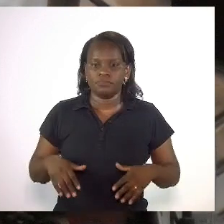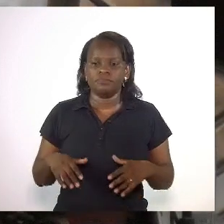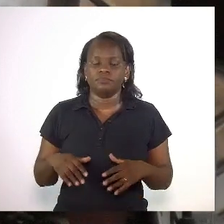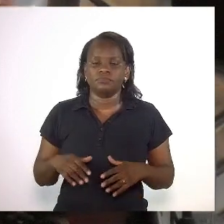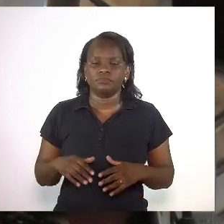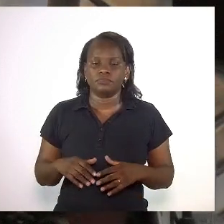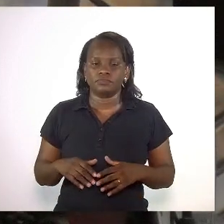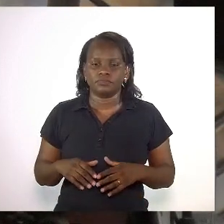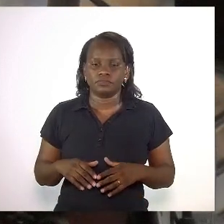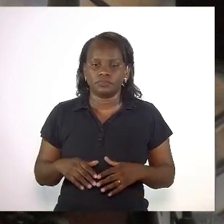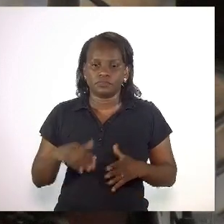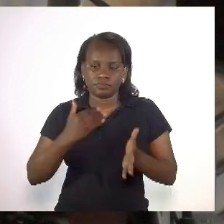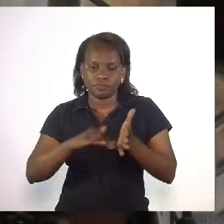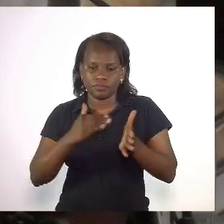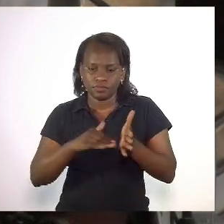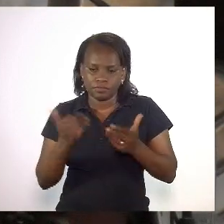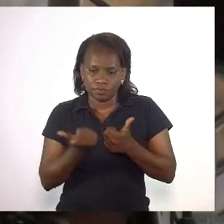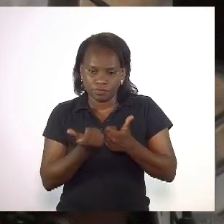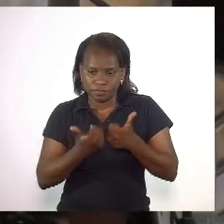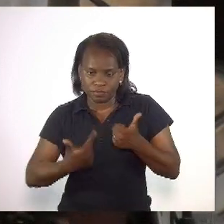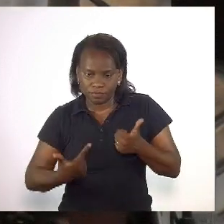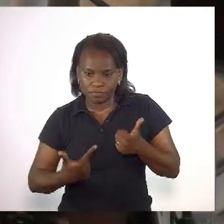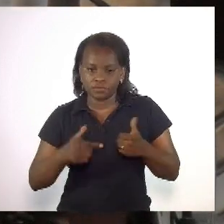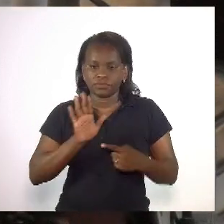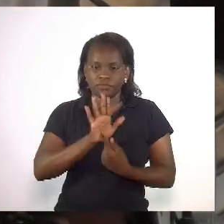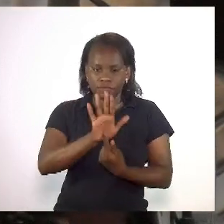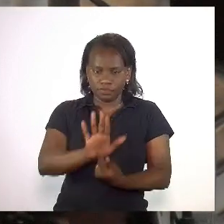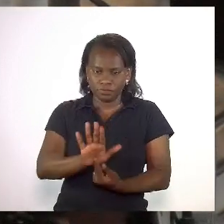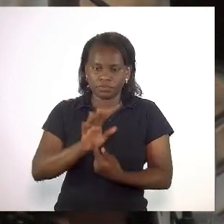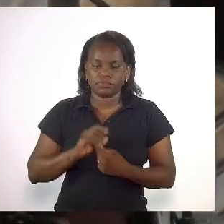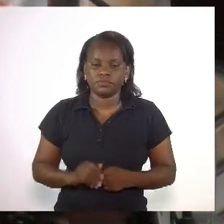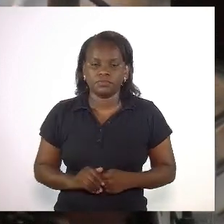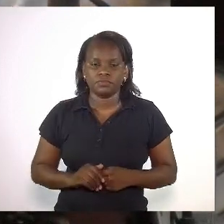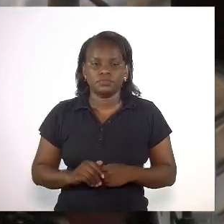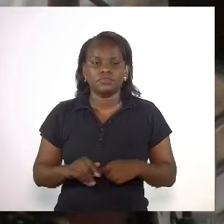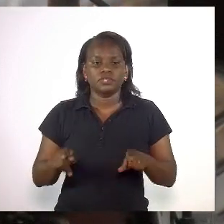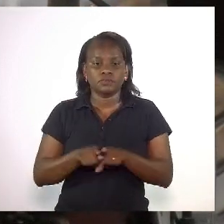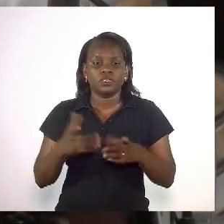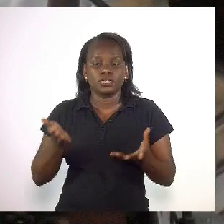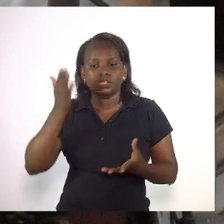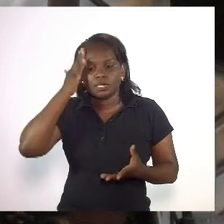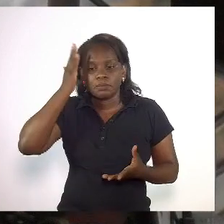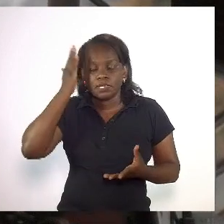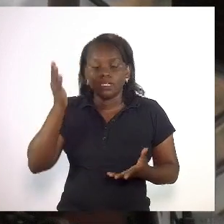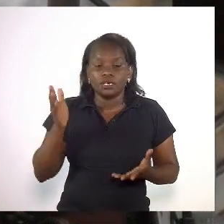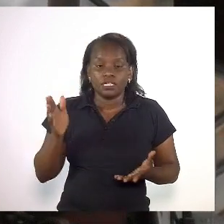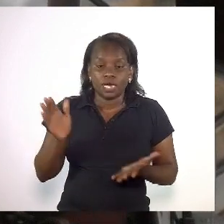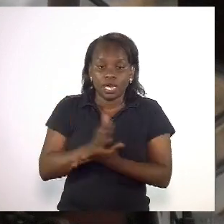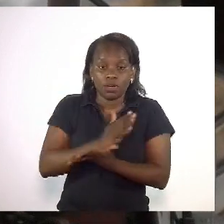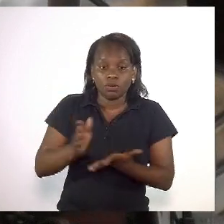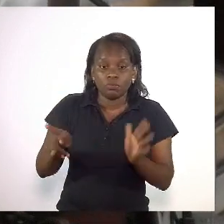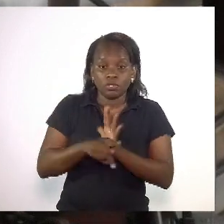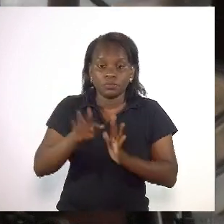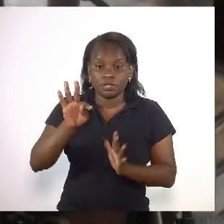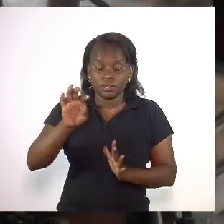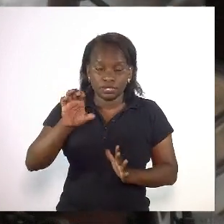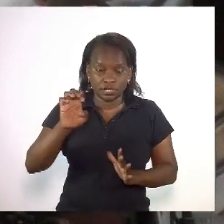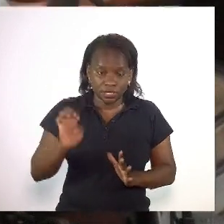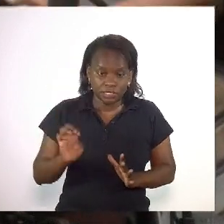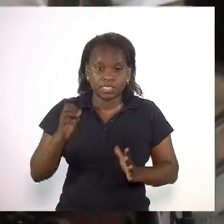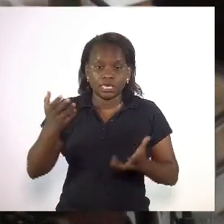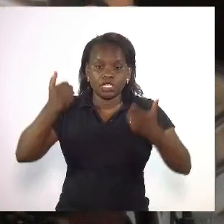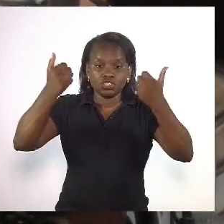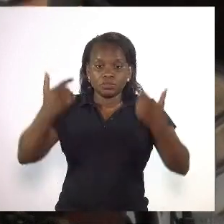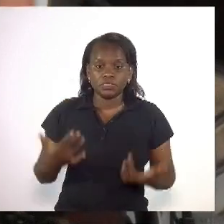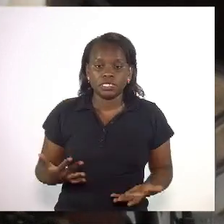ao subsecretário pela apresentação. E quero saber se alguém do Tribunal de Contas quer fazer o